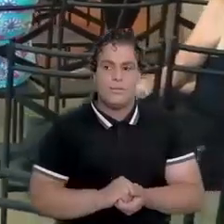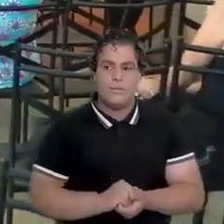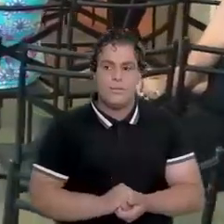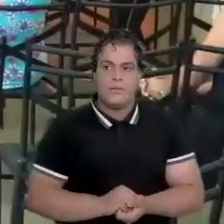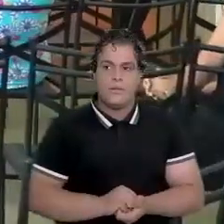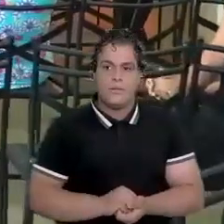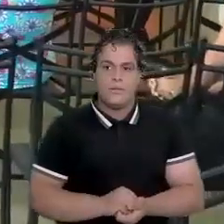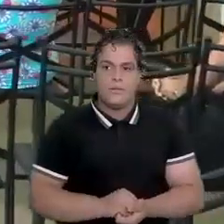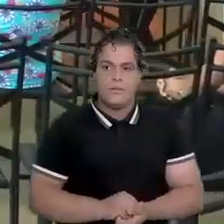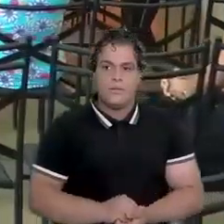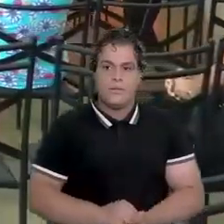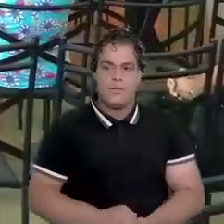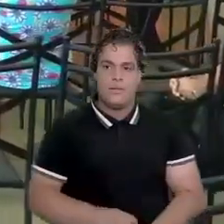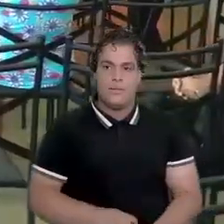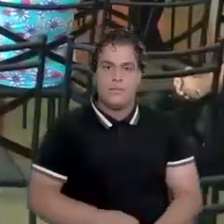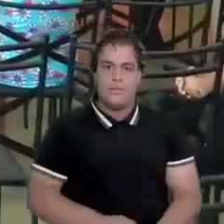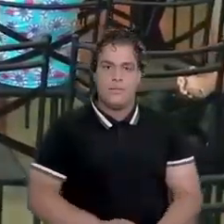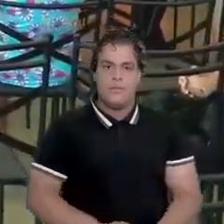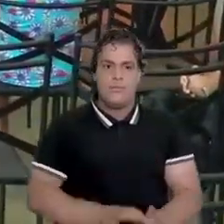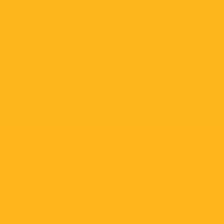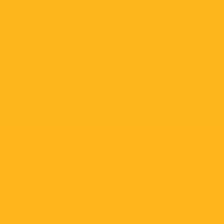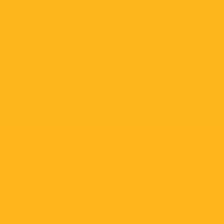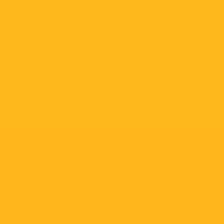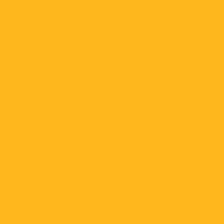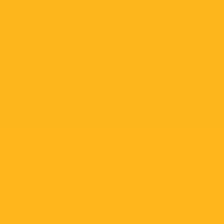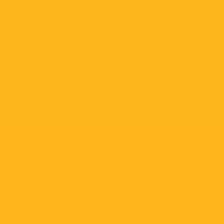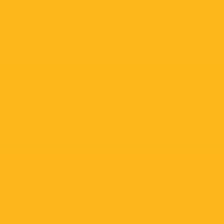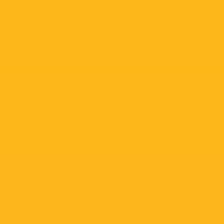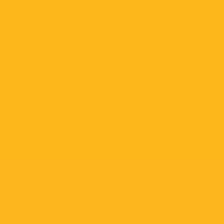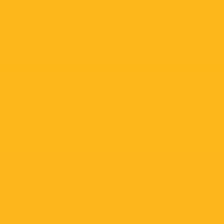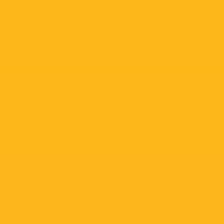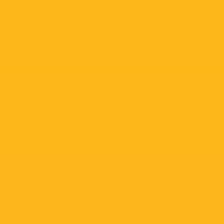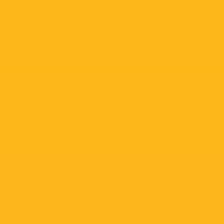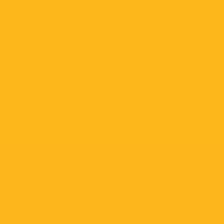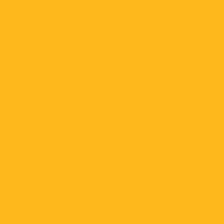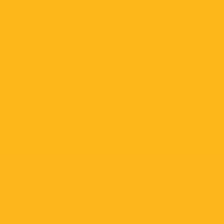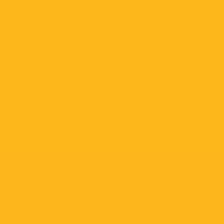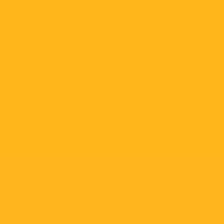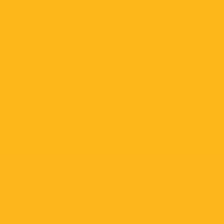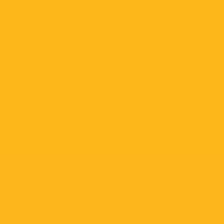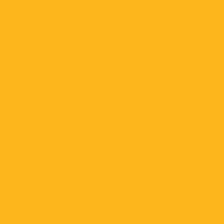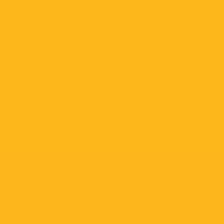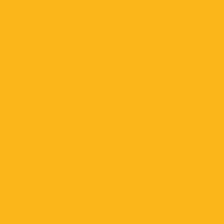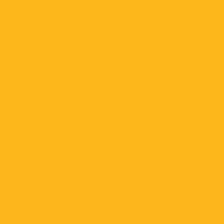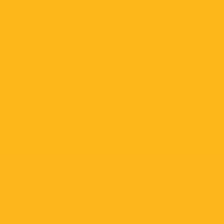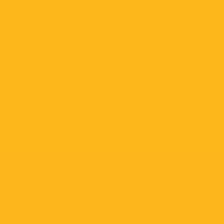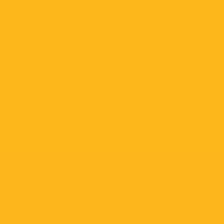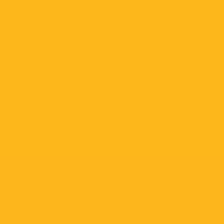Para você, alma viajeira, querer